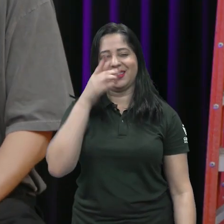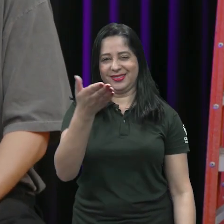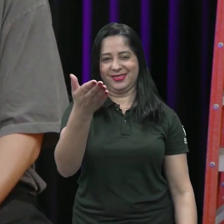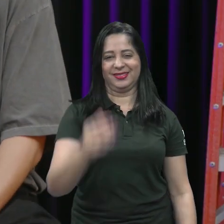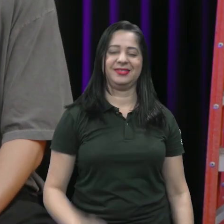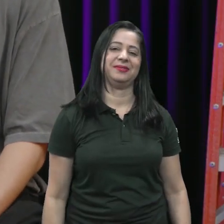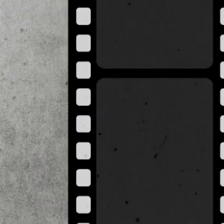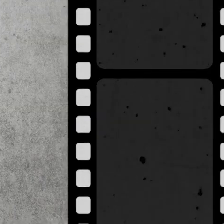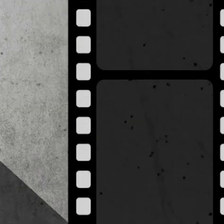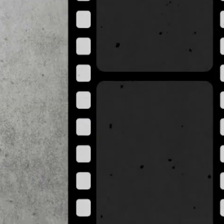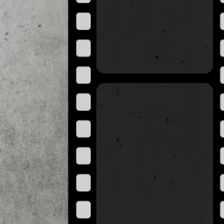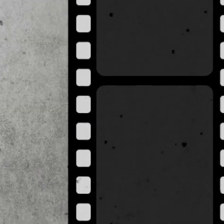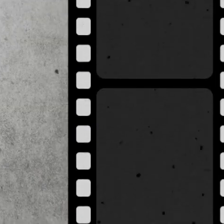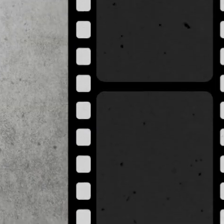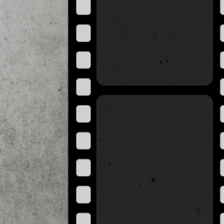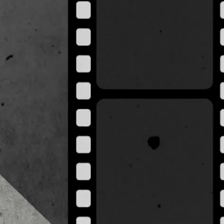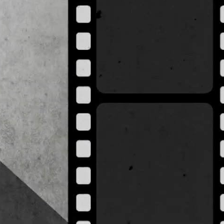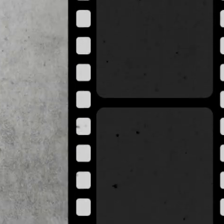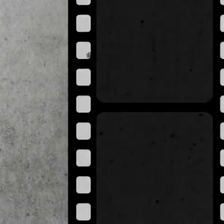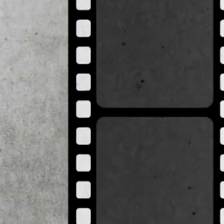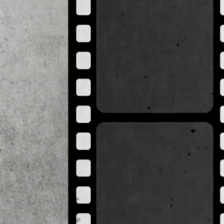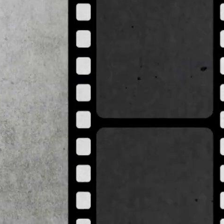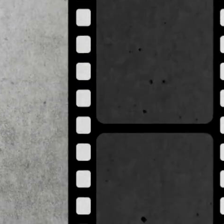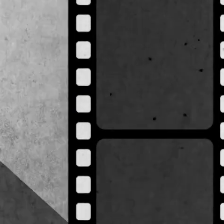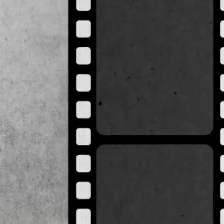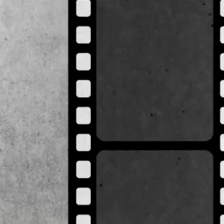melhor sobre esse filme.